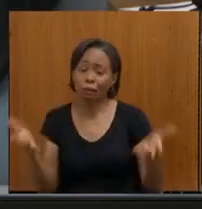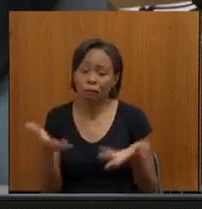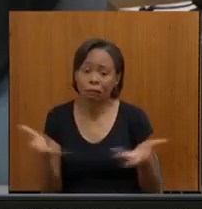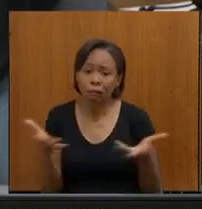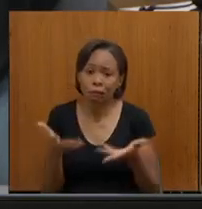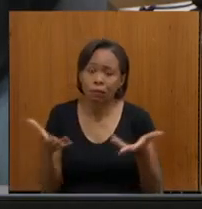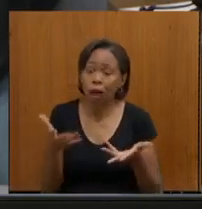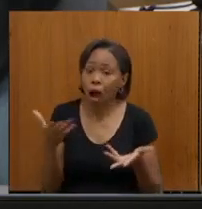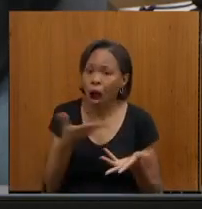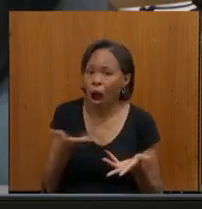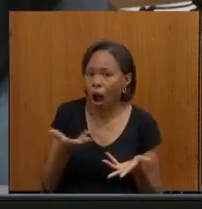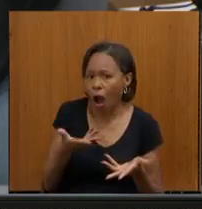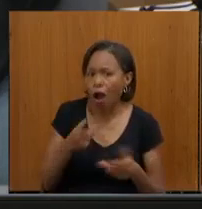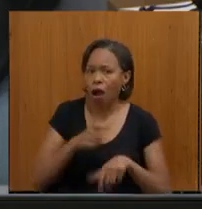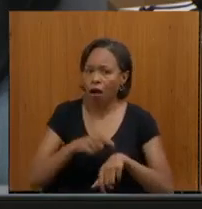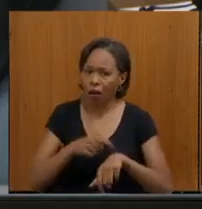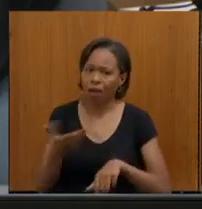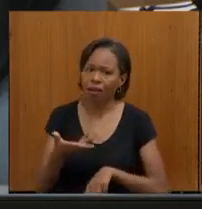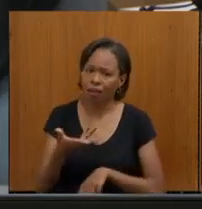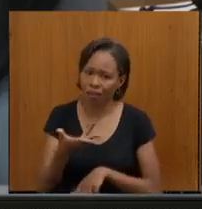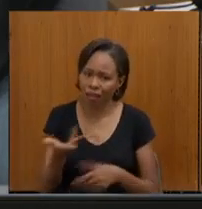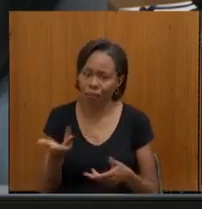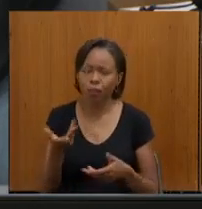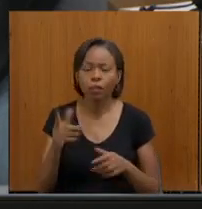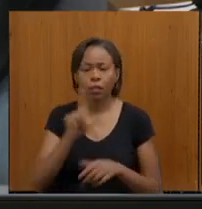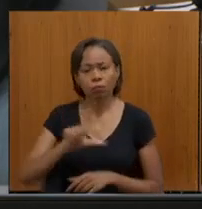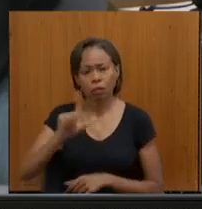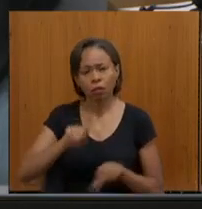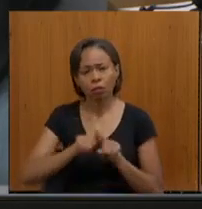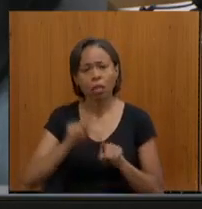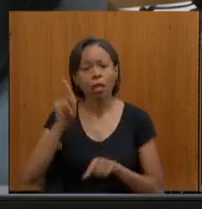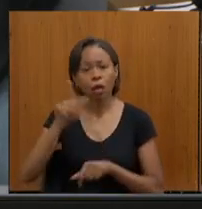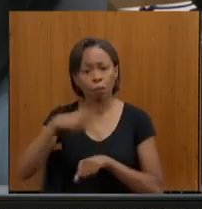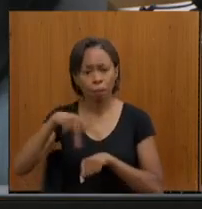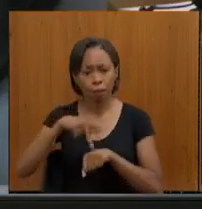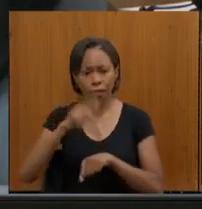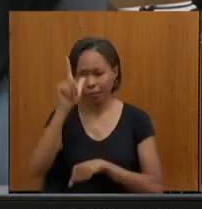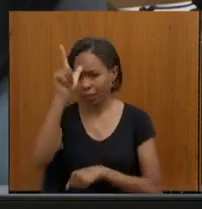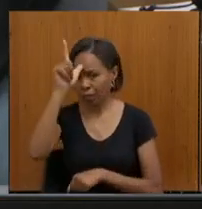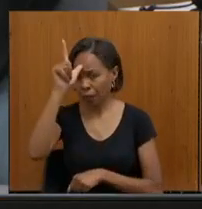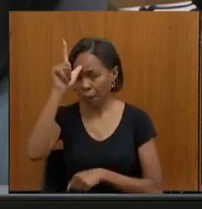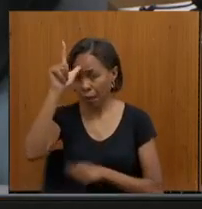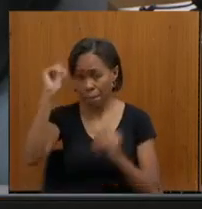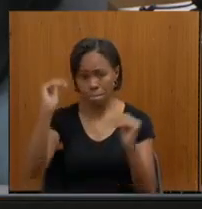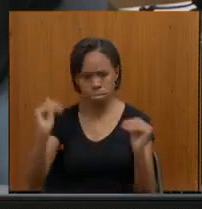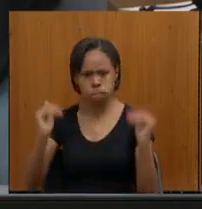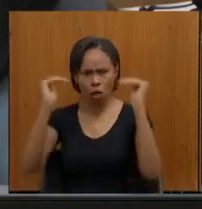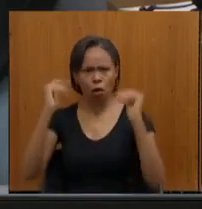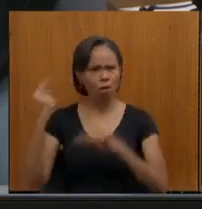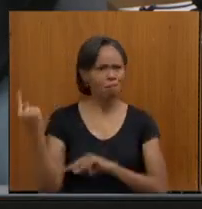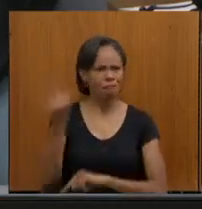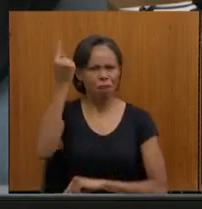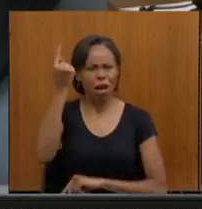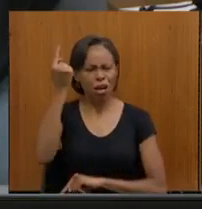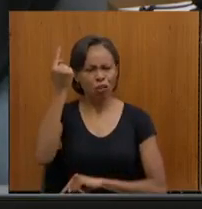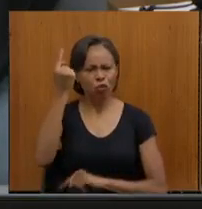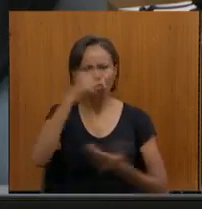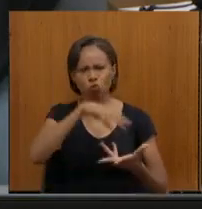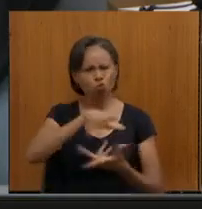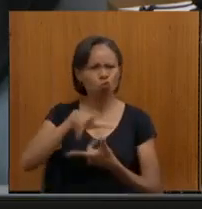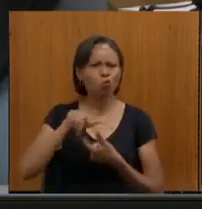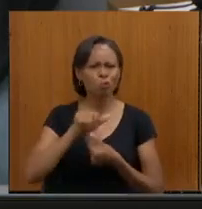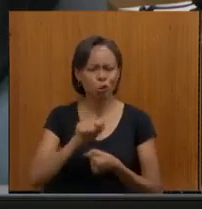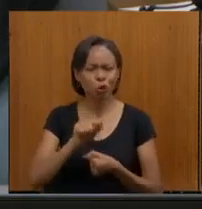logicamente né a Alemanha sempre foi lida na Europa e no mundo na